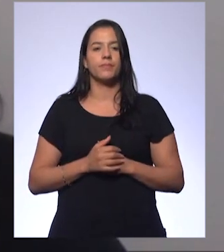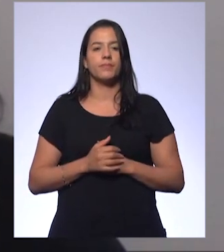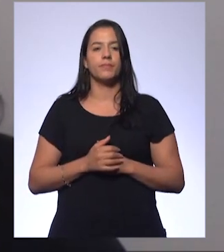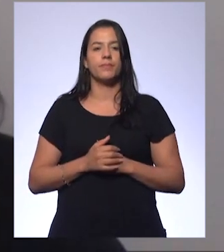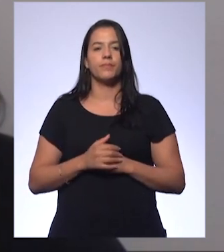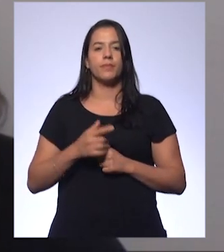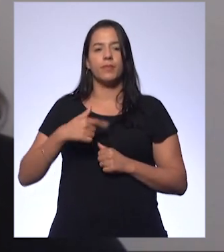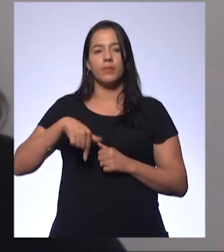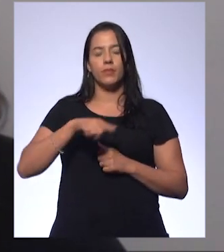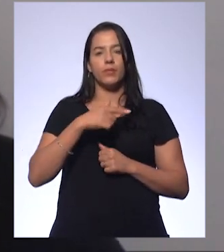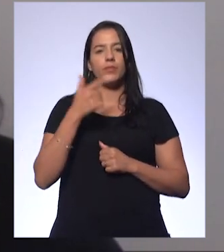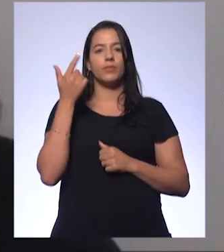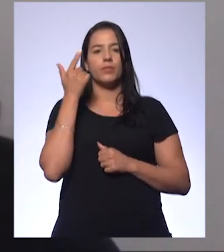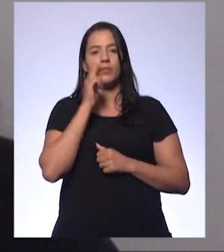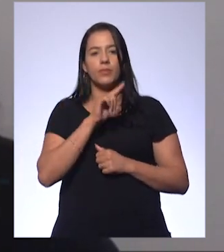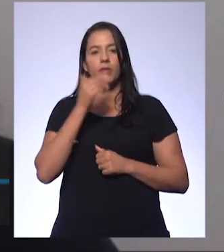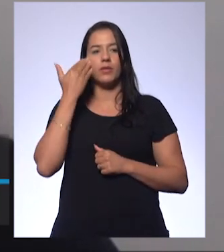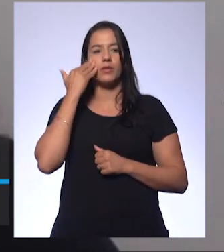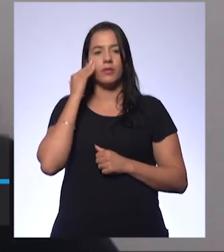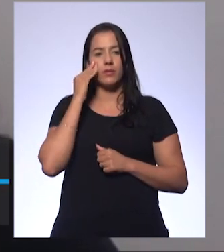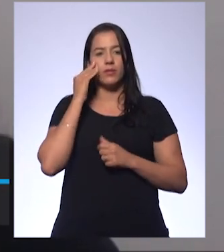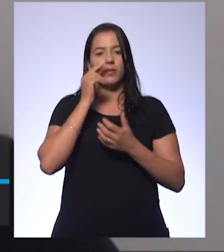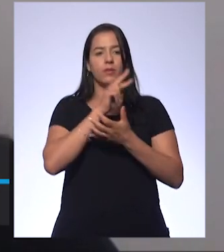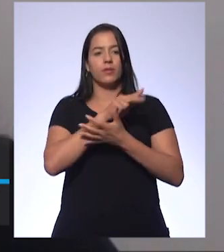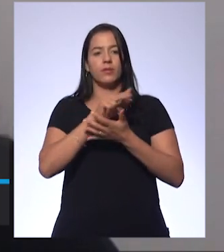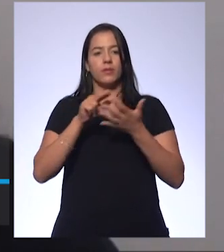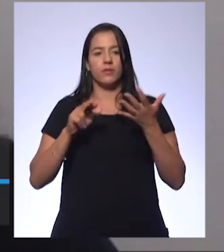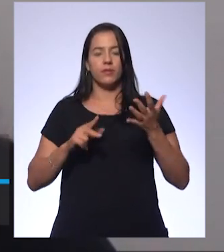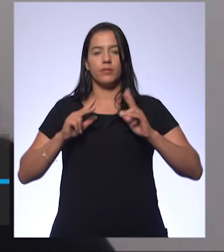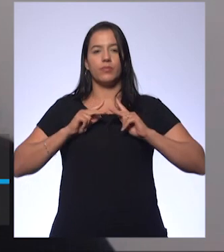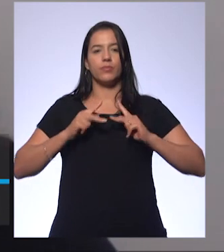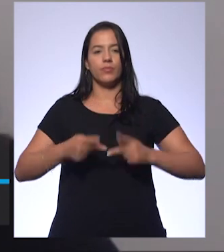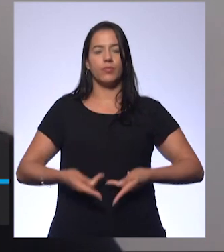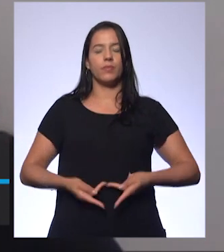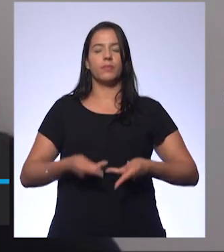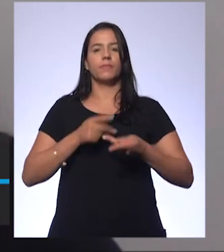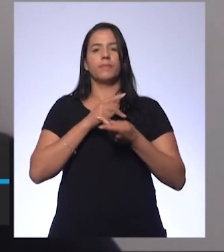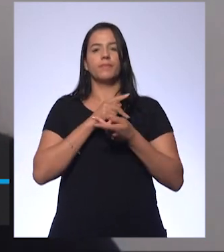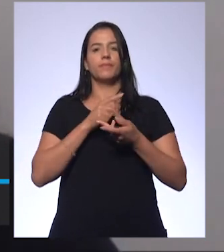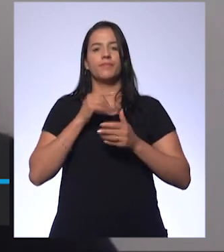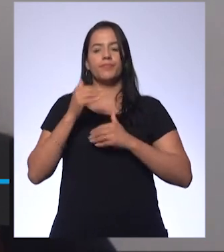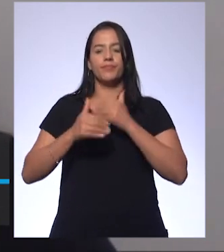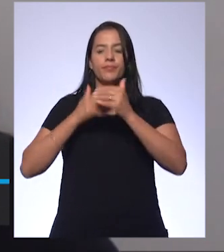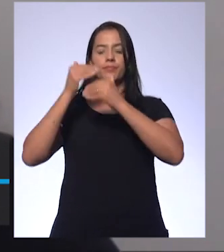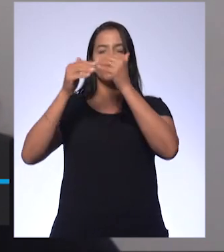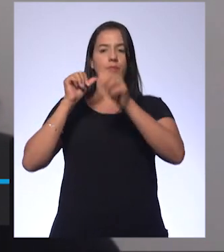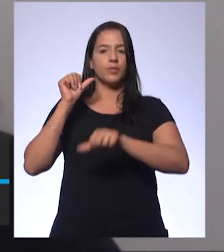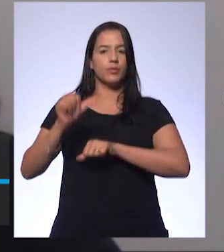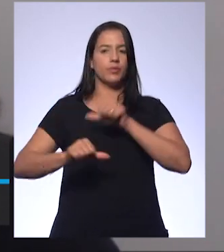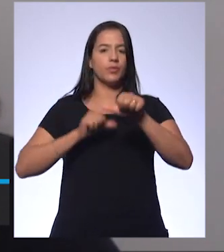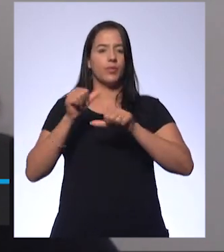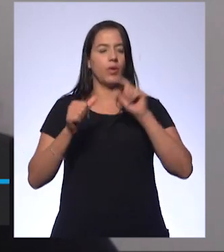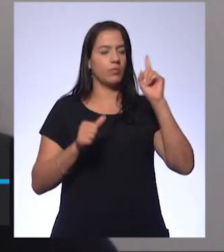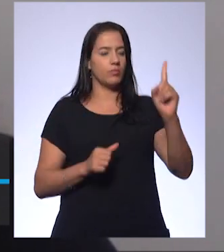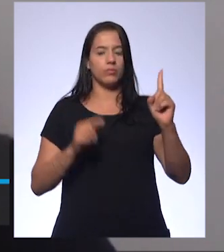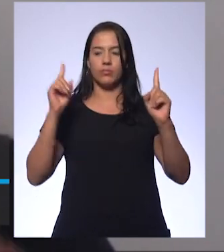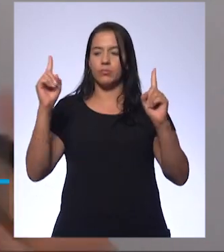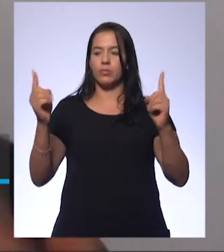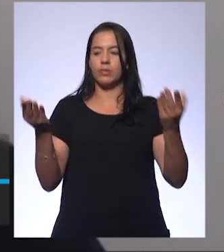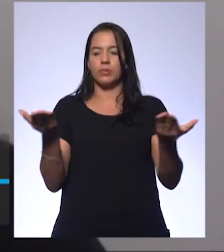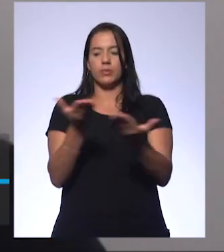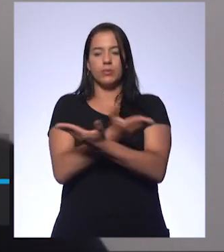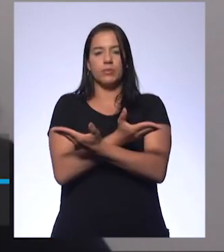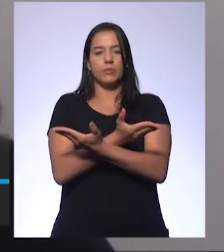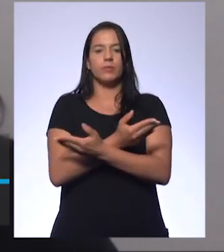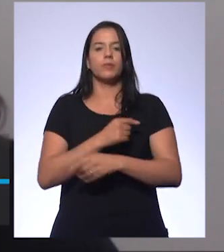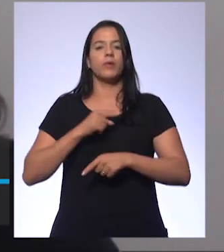a gente consegue entender como são essas características humanas aí que estão sendo transferidas de um indivíduo para o outro, né? Que